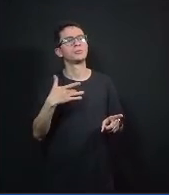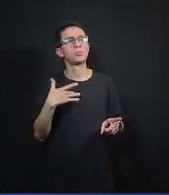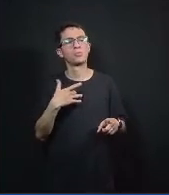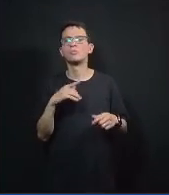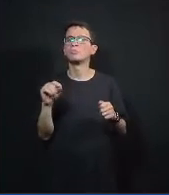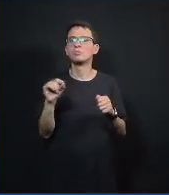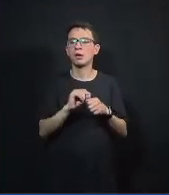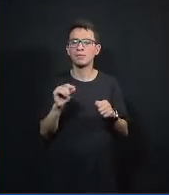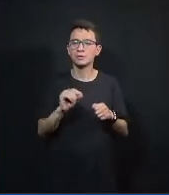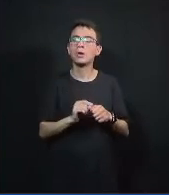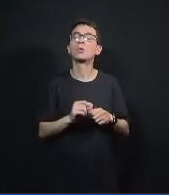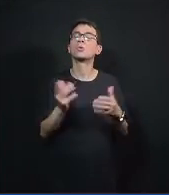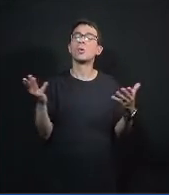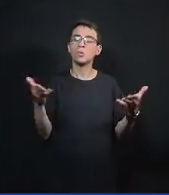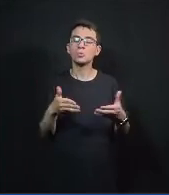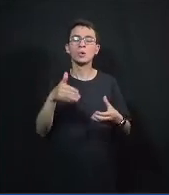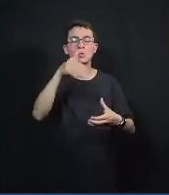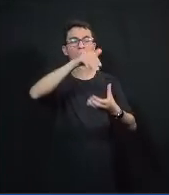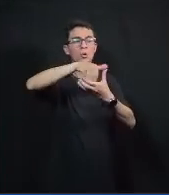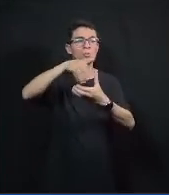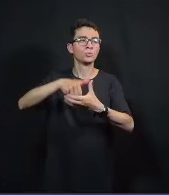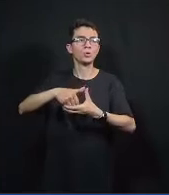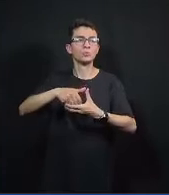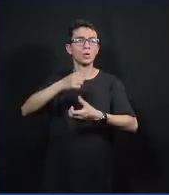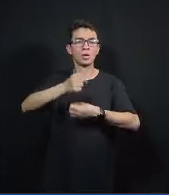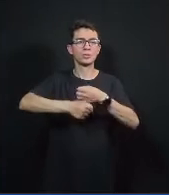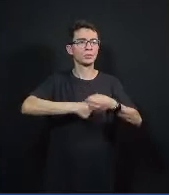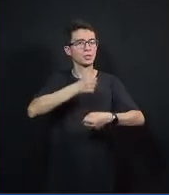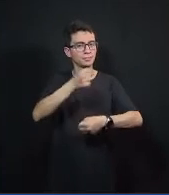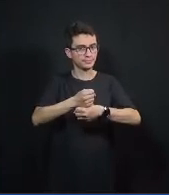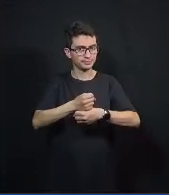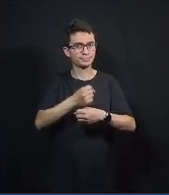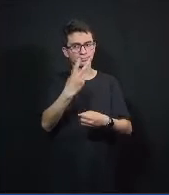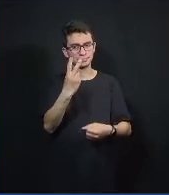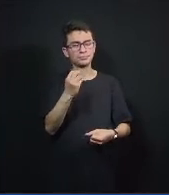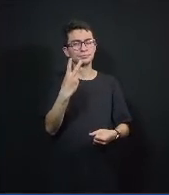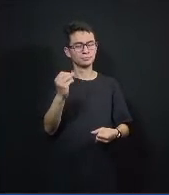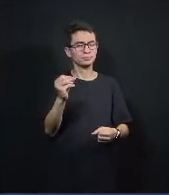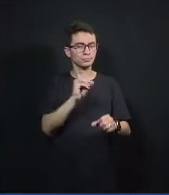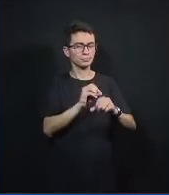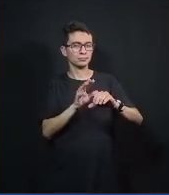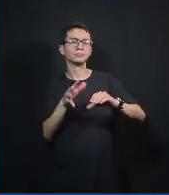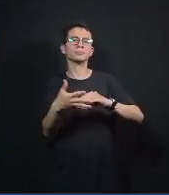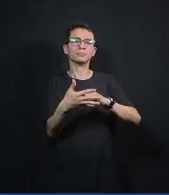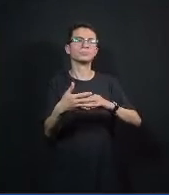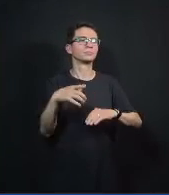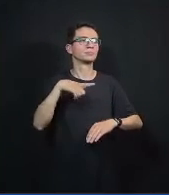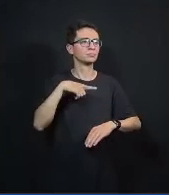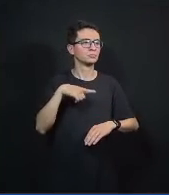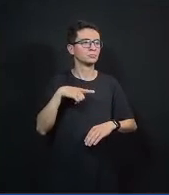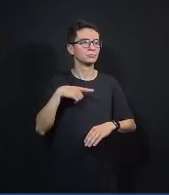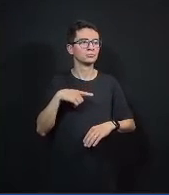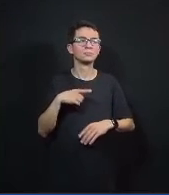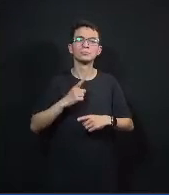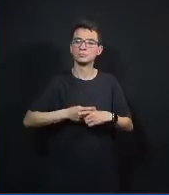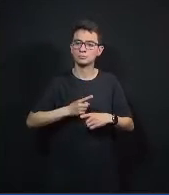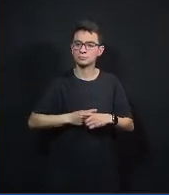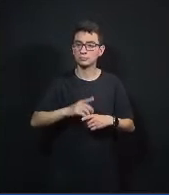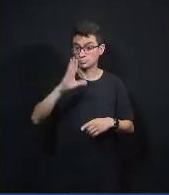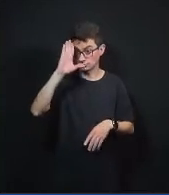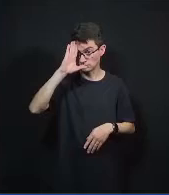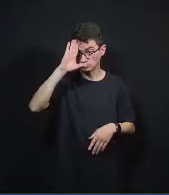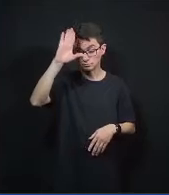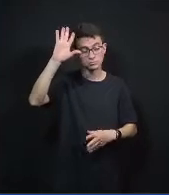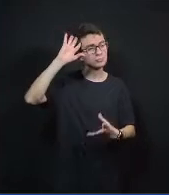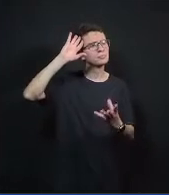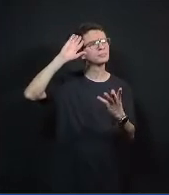eleições municipais deste ano, mesmo diante da pandemia da Covid-19. Nesse debate com as autoridades de saúde, chegou-se à conclusão